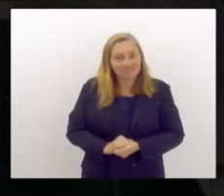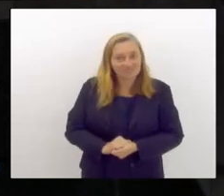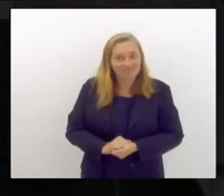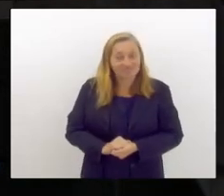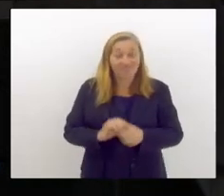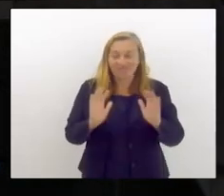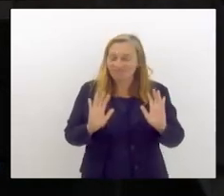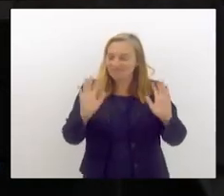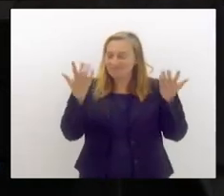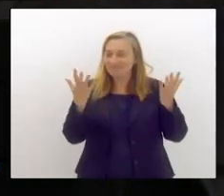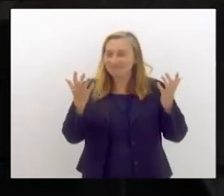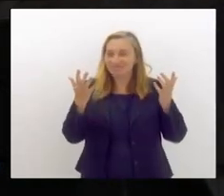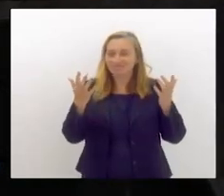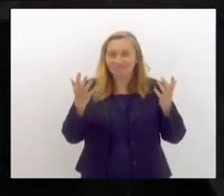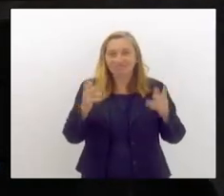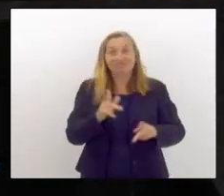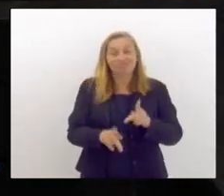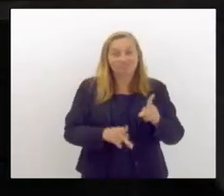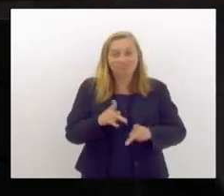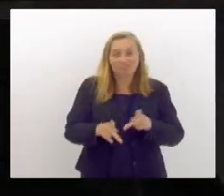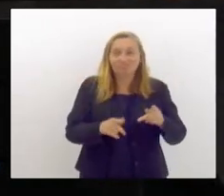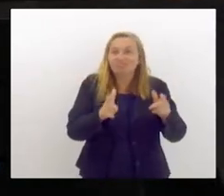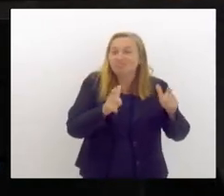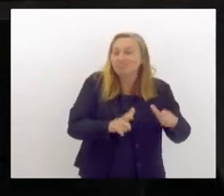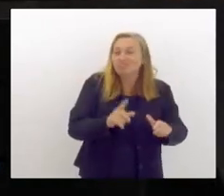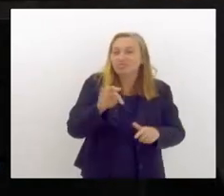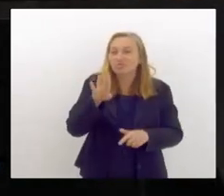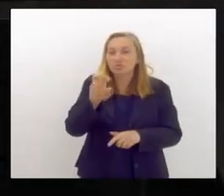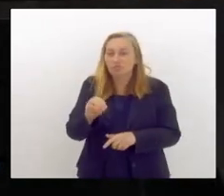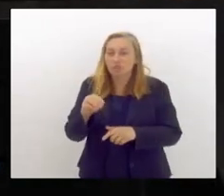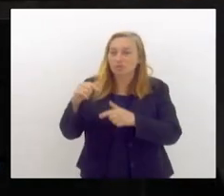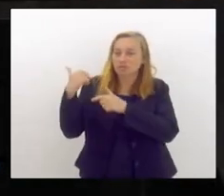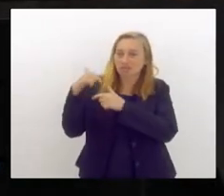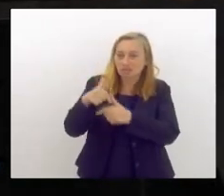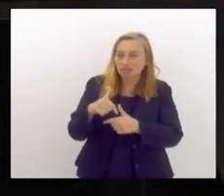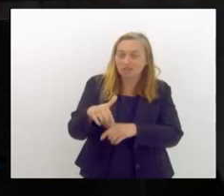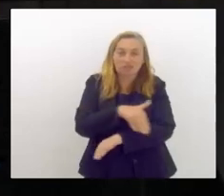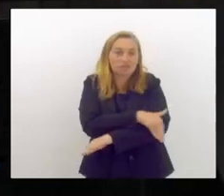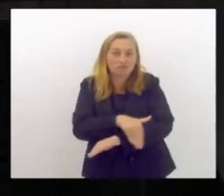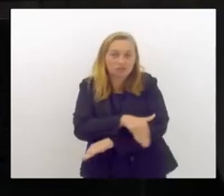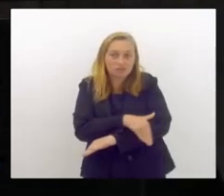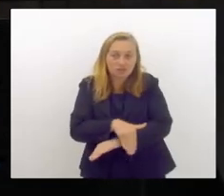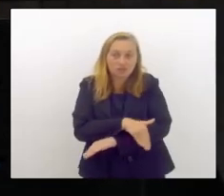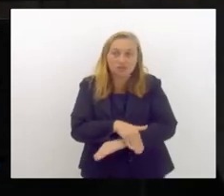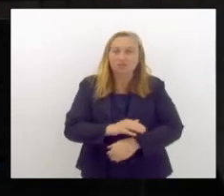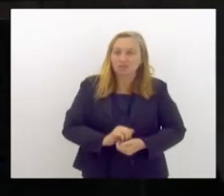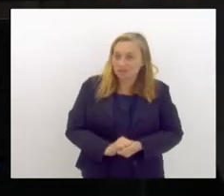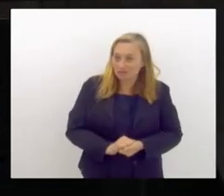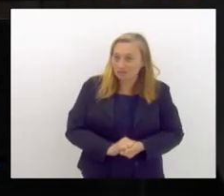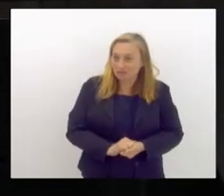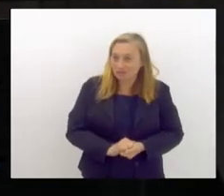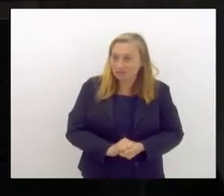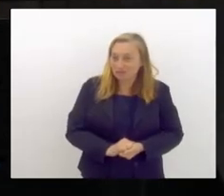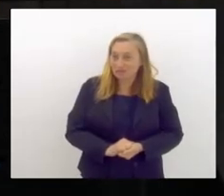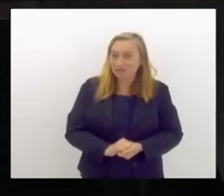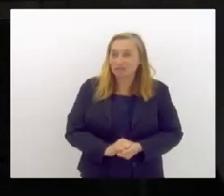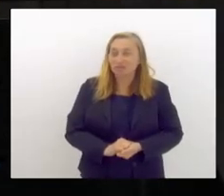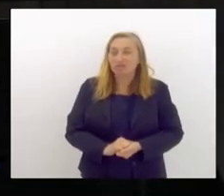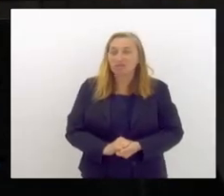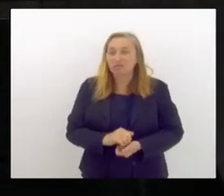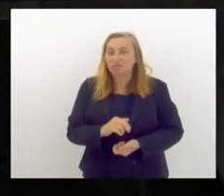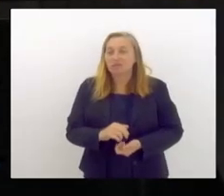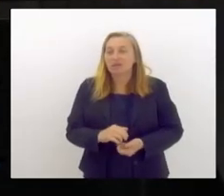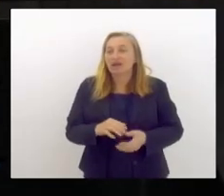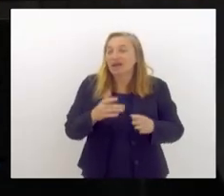grande festa popular onde os blocos tradicionais de rua saem às ruas com os seus foliões, onde